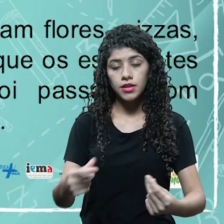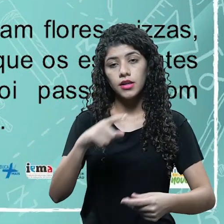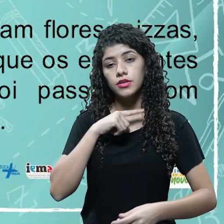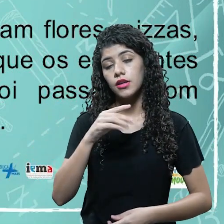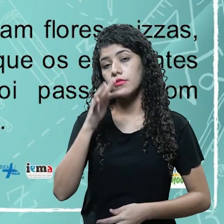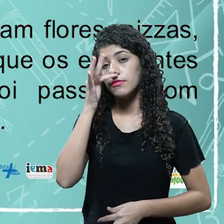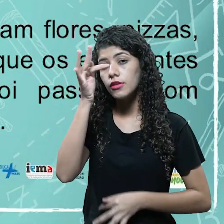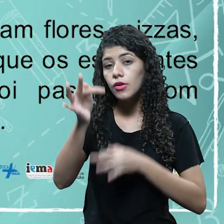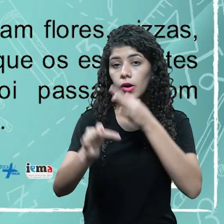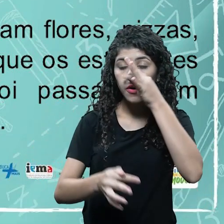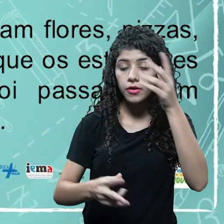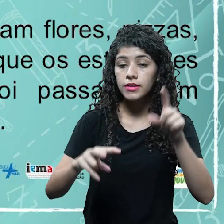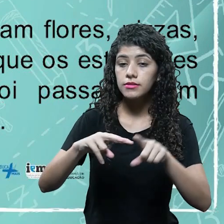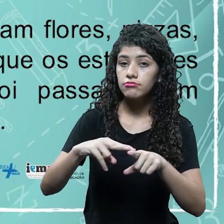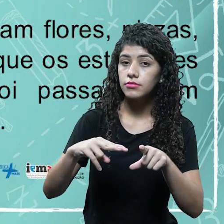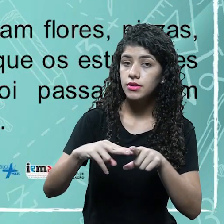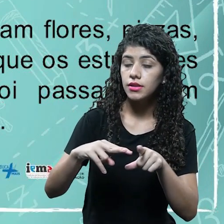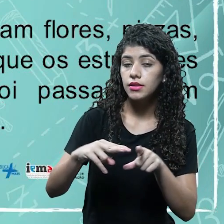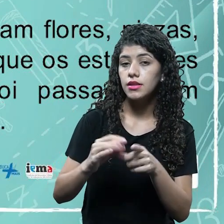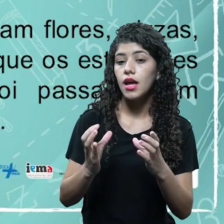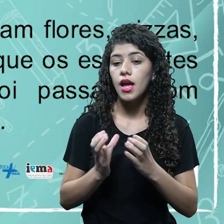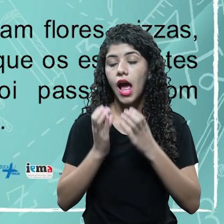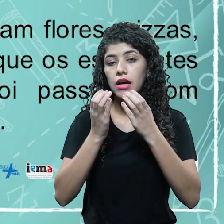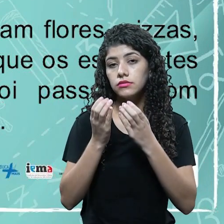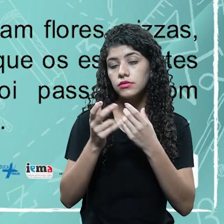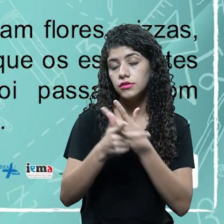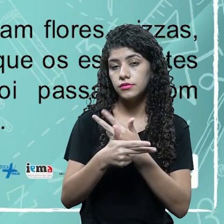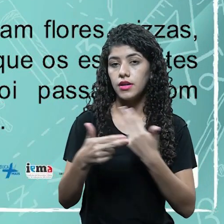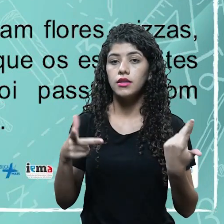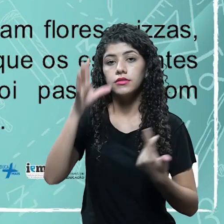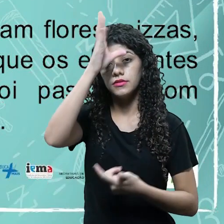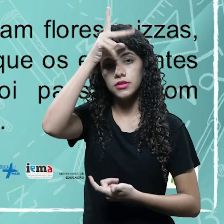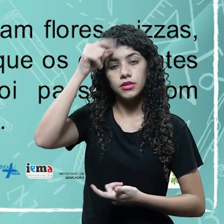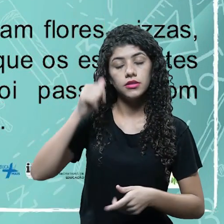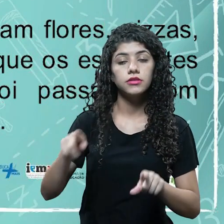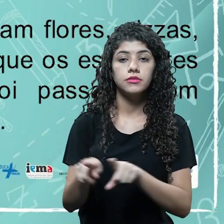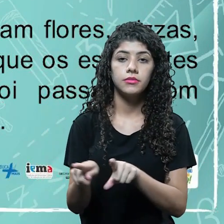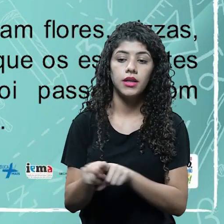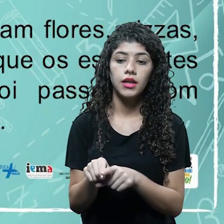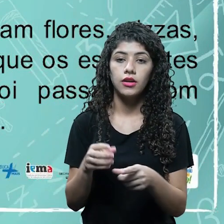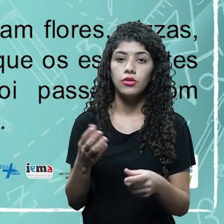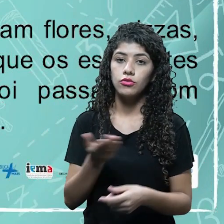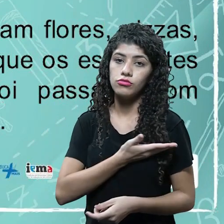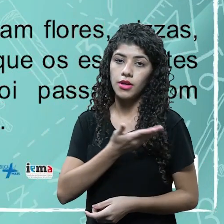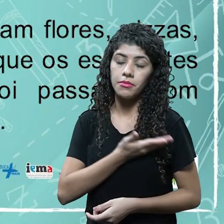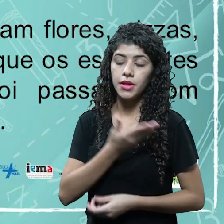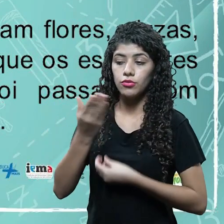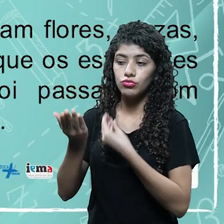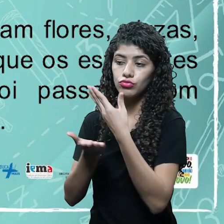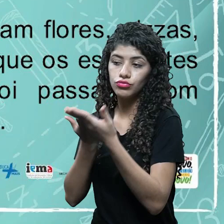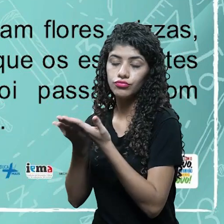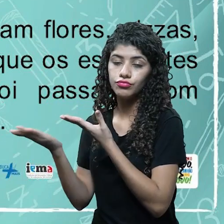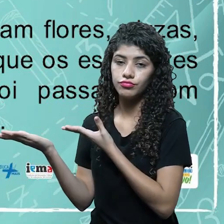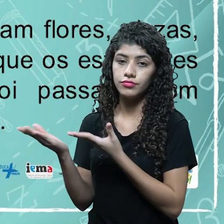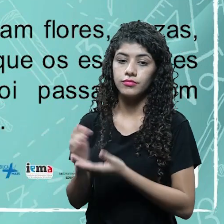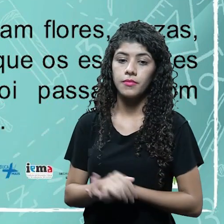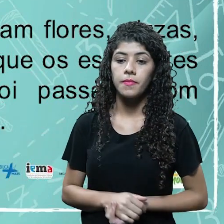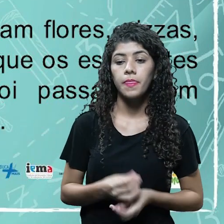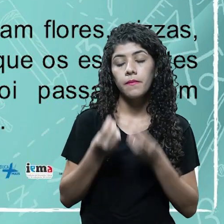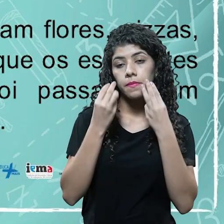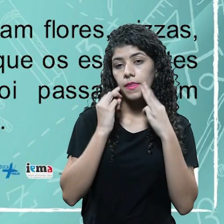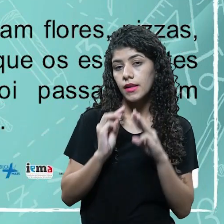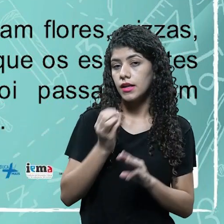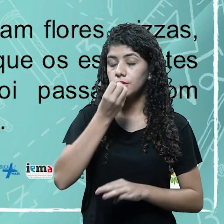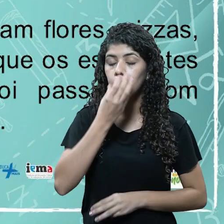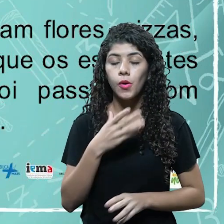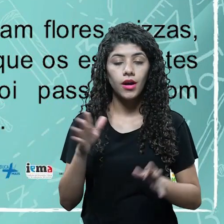pizzas, sanduíches e garrafas extras de refrigerante para que os estudantes compartilhassem em conjunto. A mensagem foi passada que sucesso provocando a